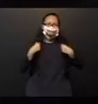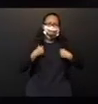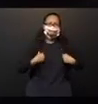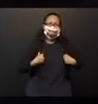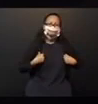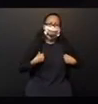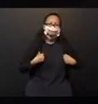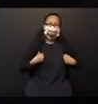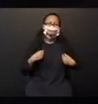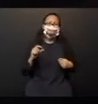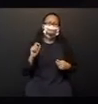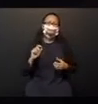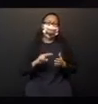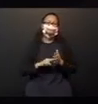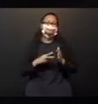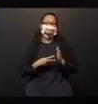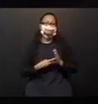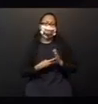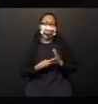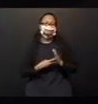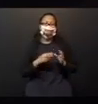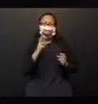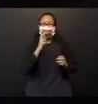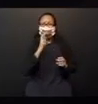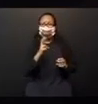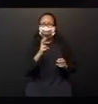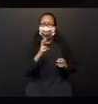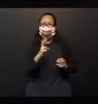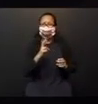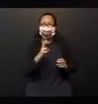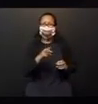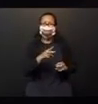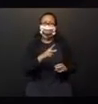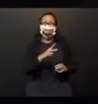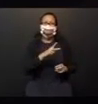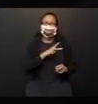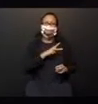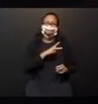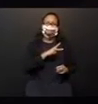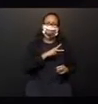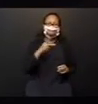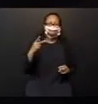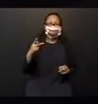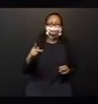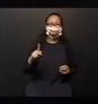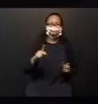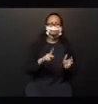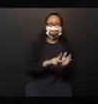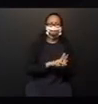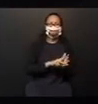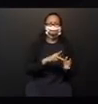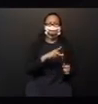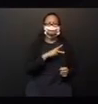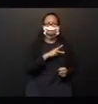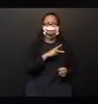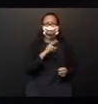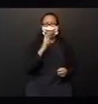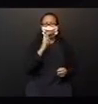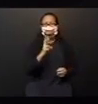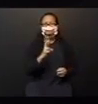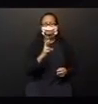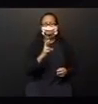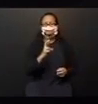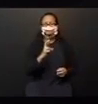com isso? As respostas vão ser pessoais, vão ser as suas respostas. Tá certo? na hora de